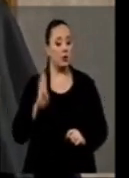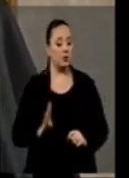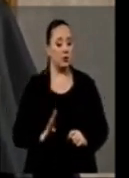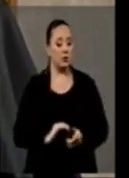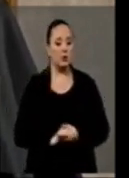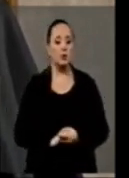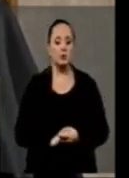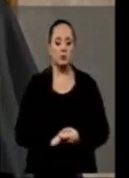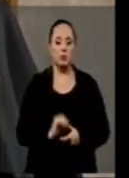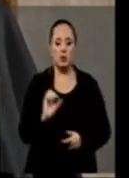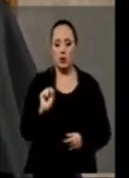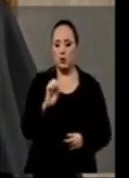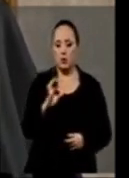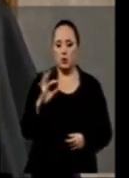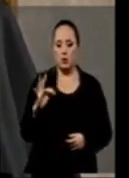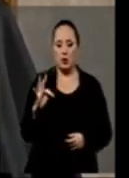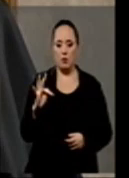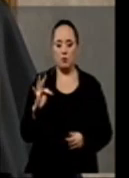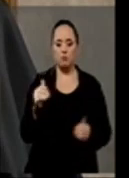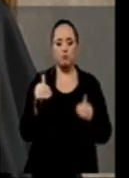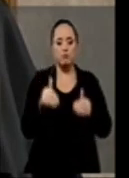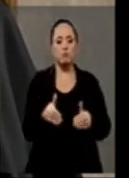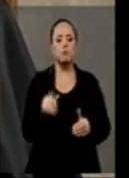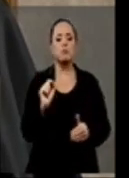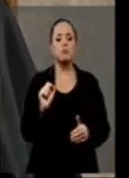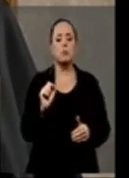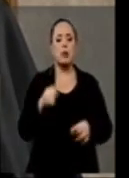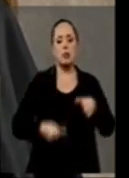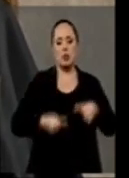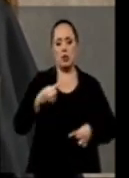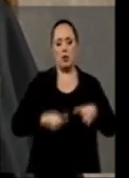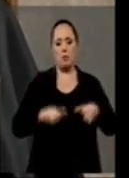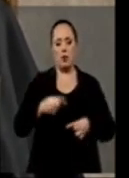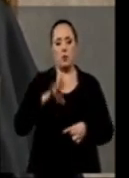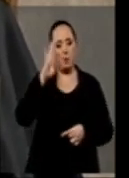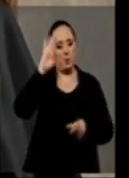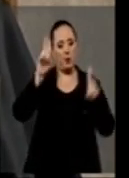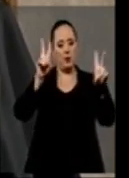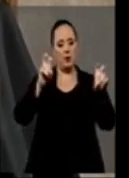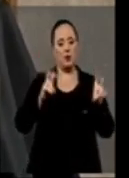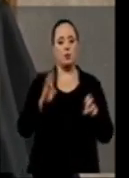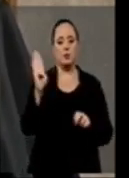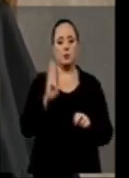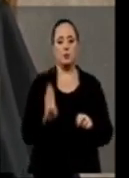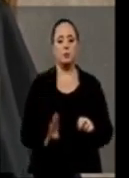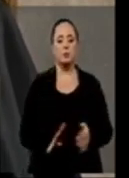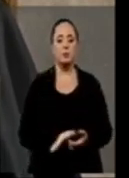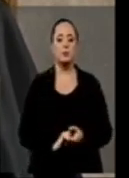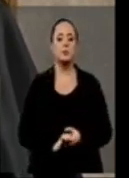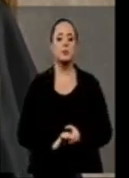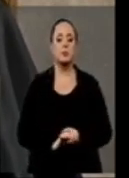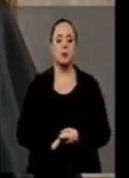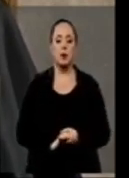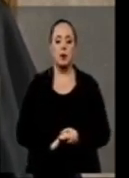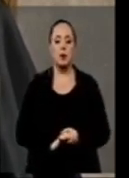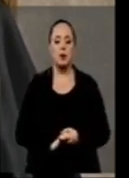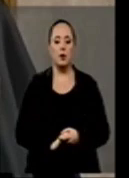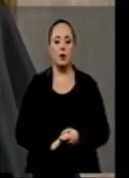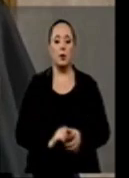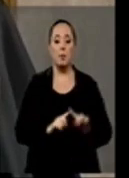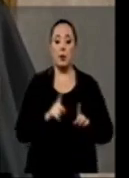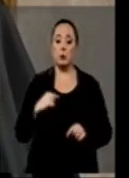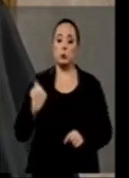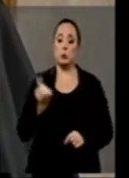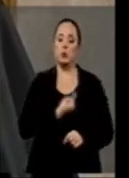ao centro do debate das grandes questões nacionais entretanto não podemos ser uma